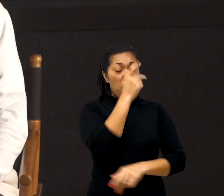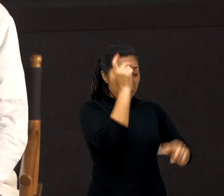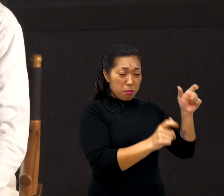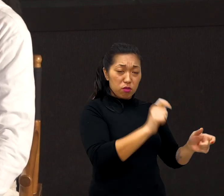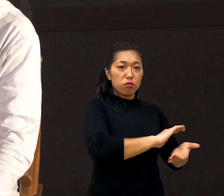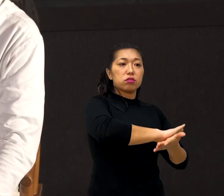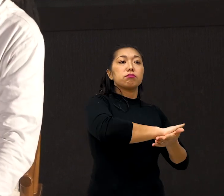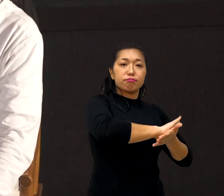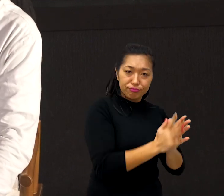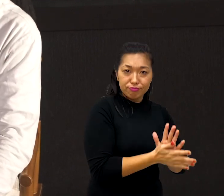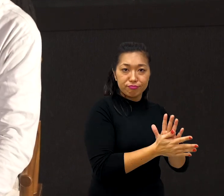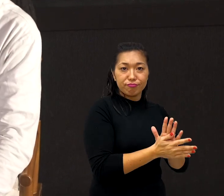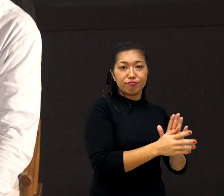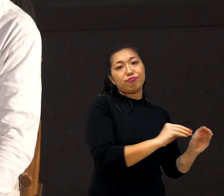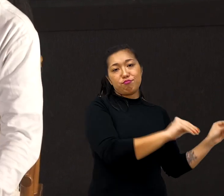As águas têm cor.